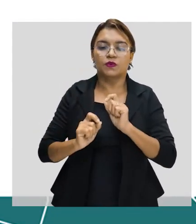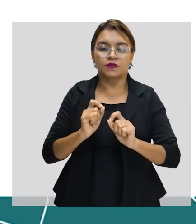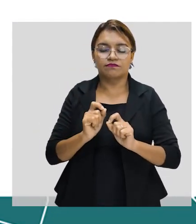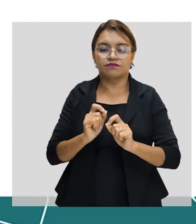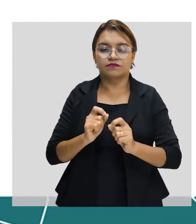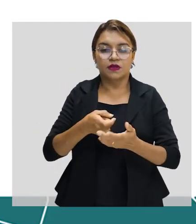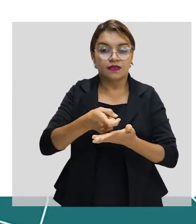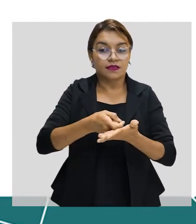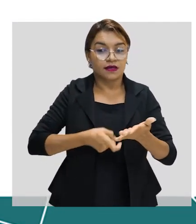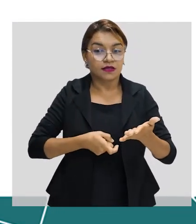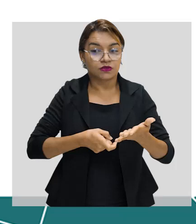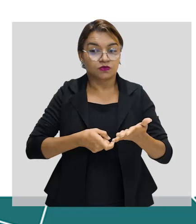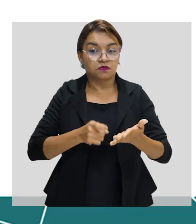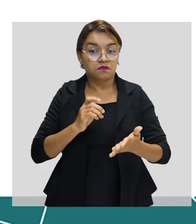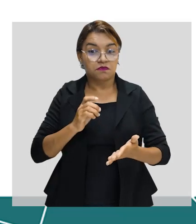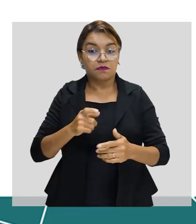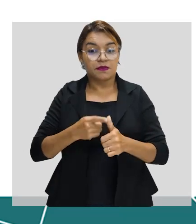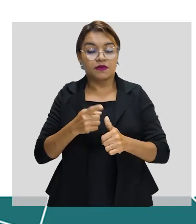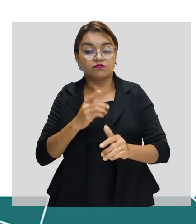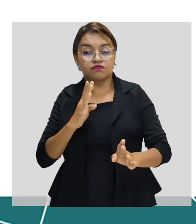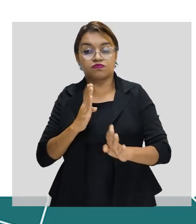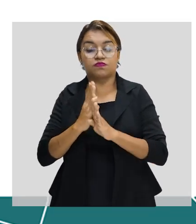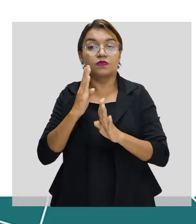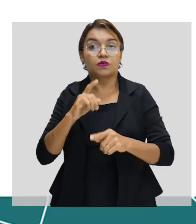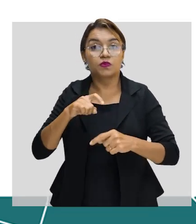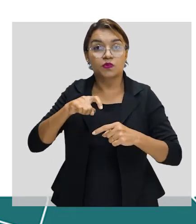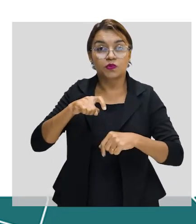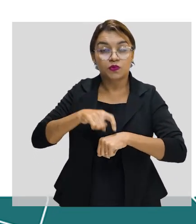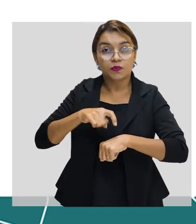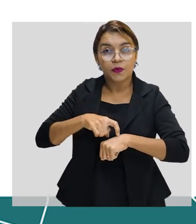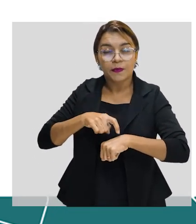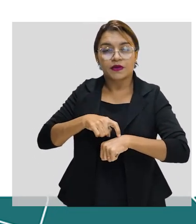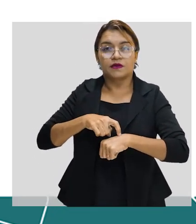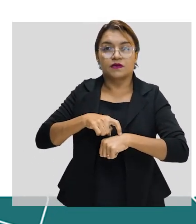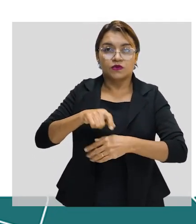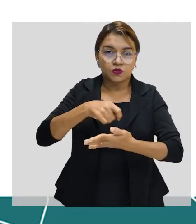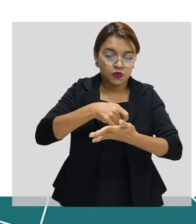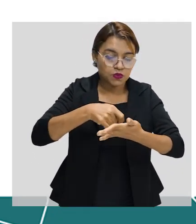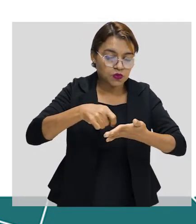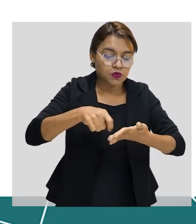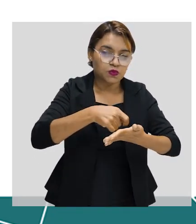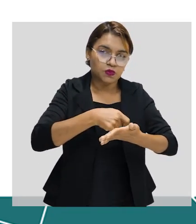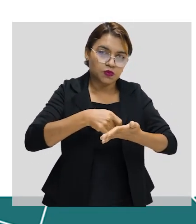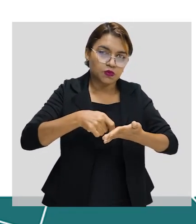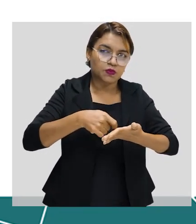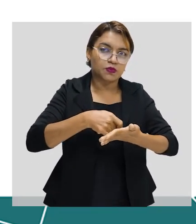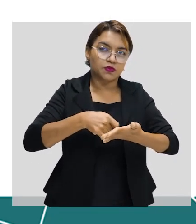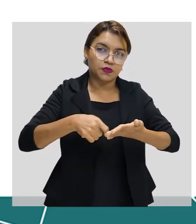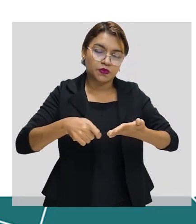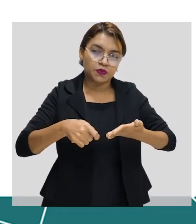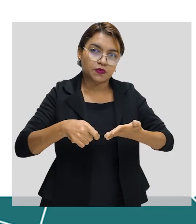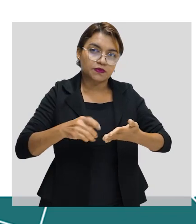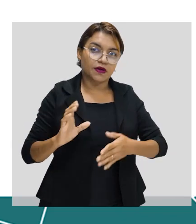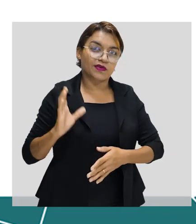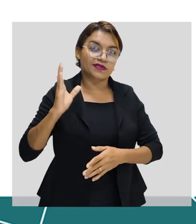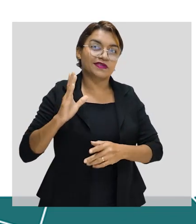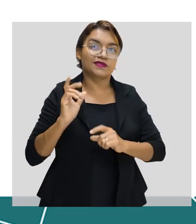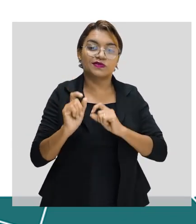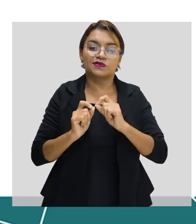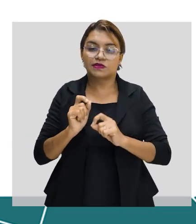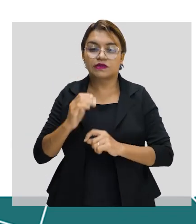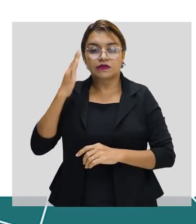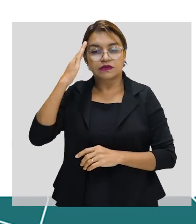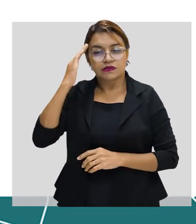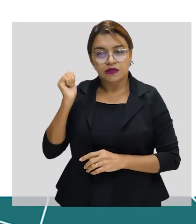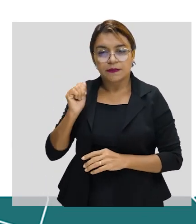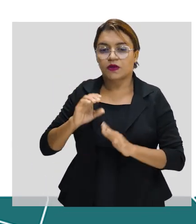texto para que, quando formos construí-lo, o que vai acontecer? Vamos saber quais